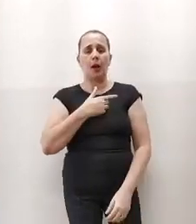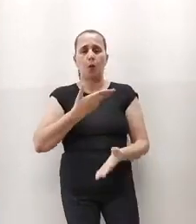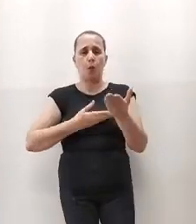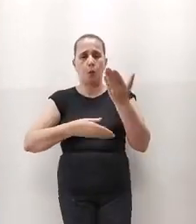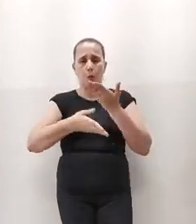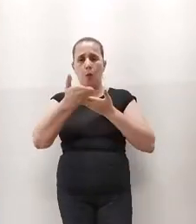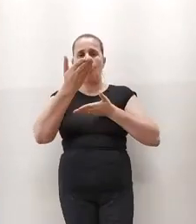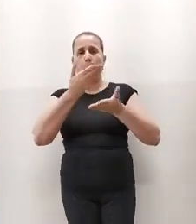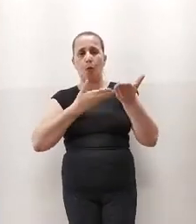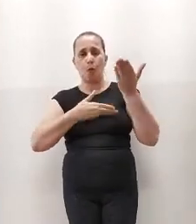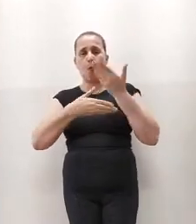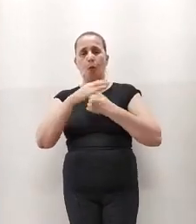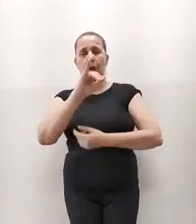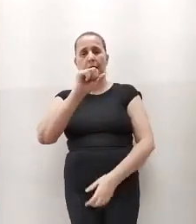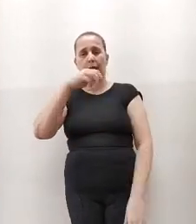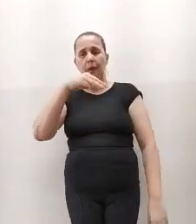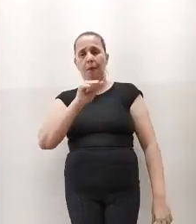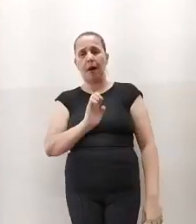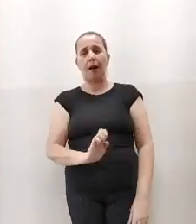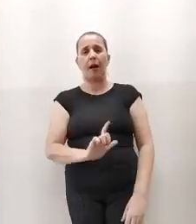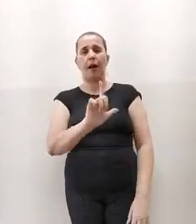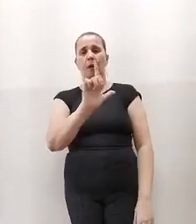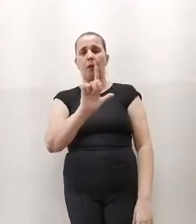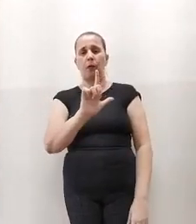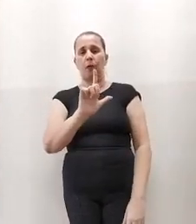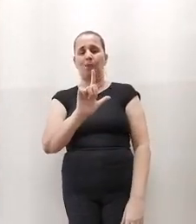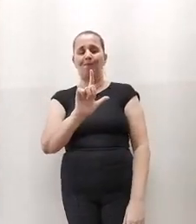negocio com Ismael.